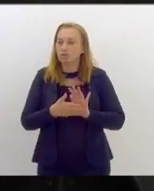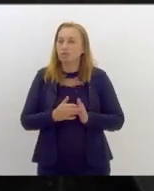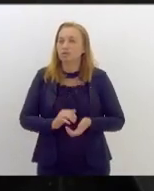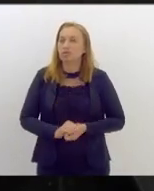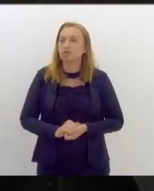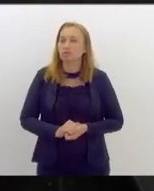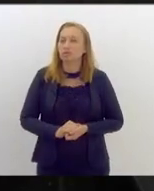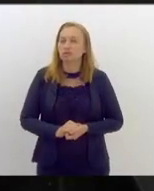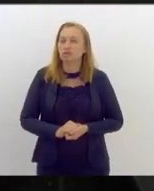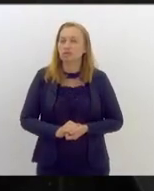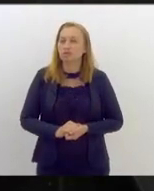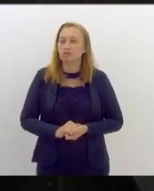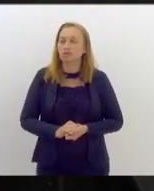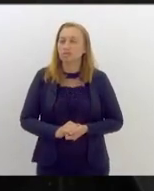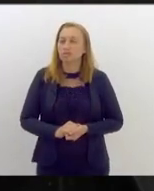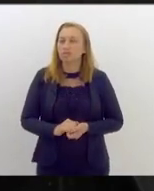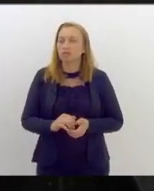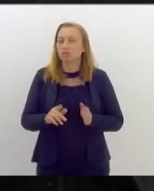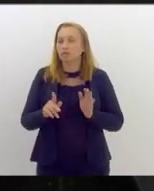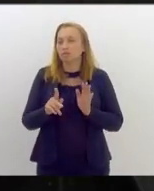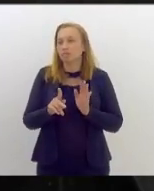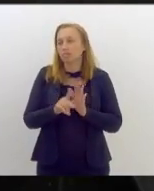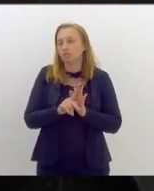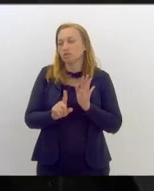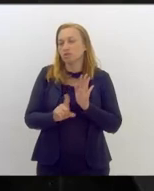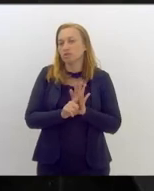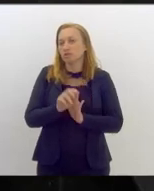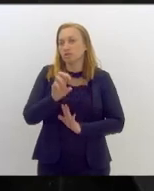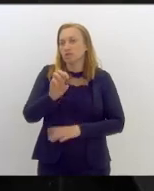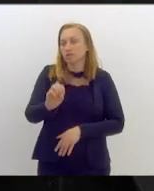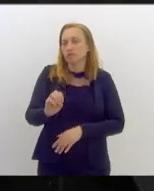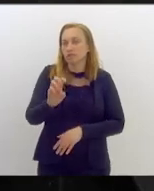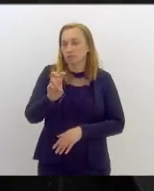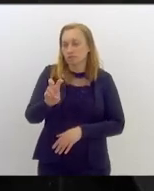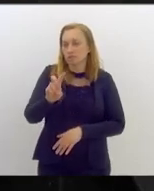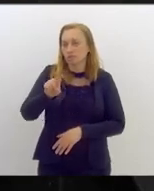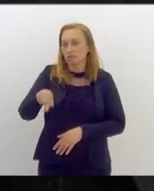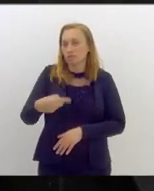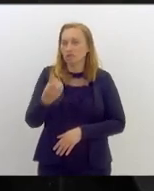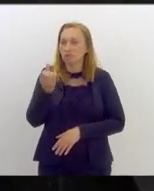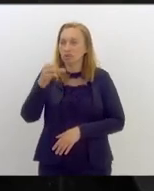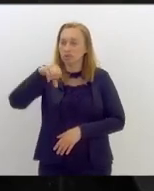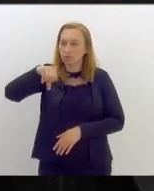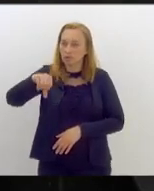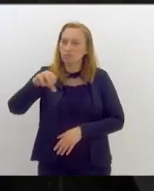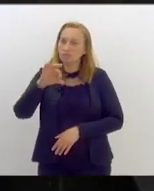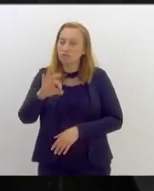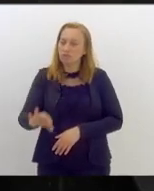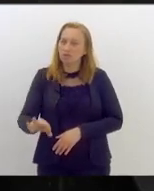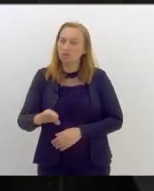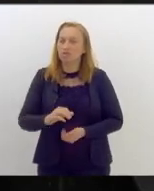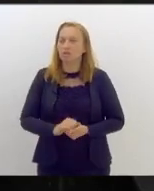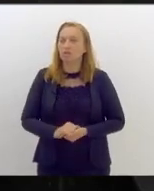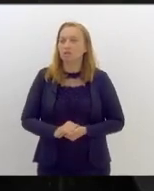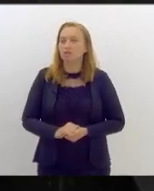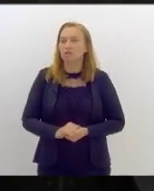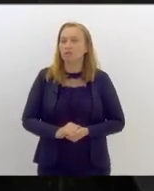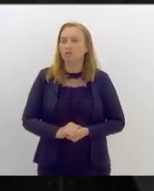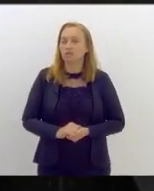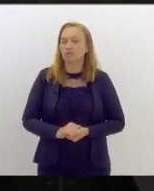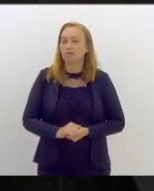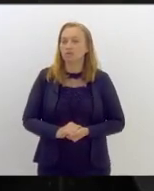no presente projeto de lei 5,9% se eu